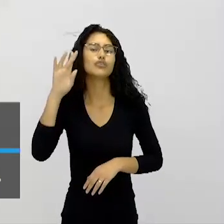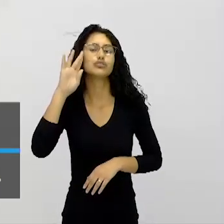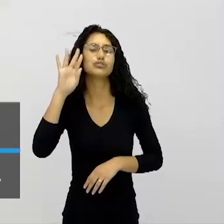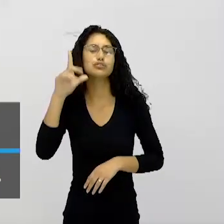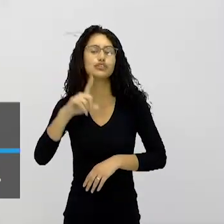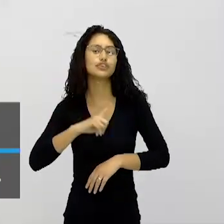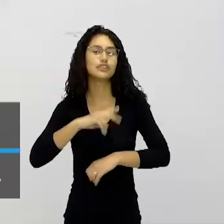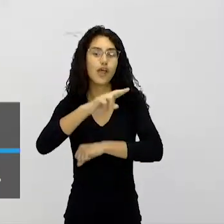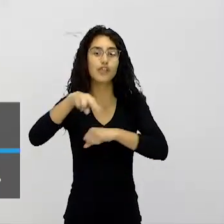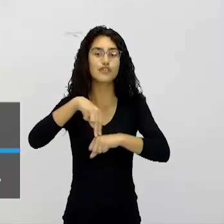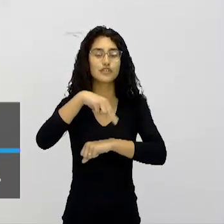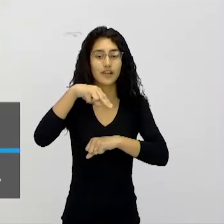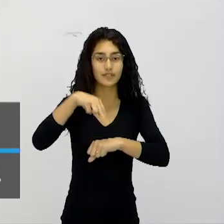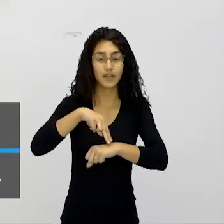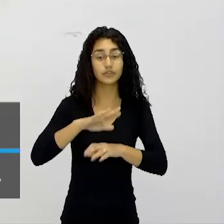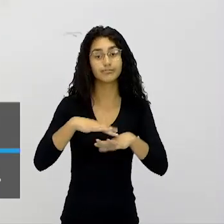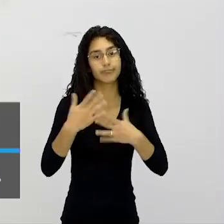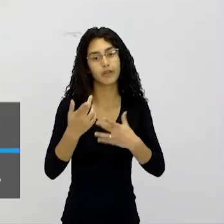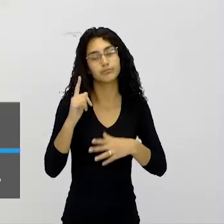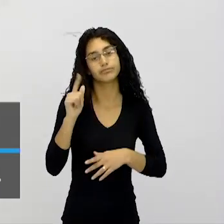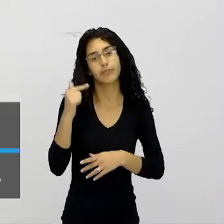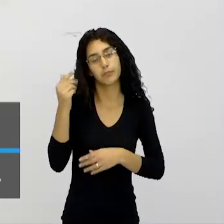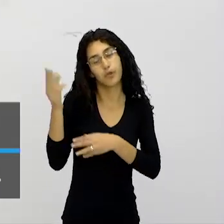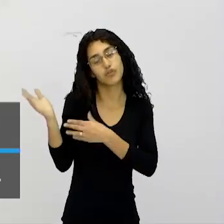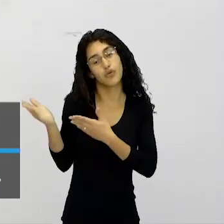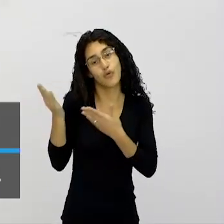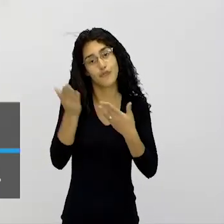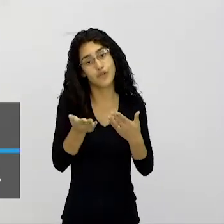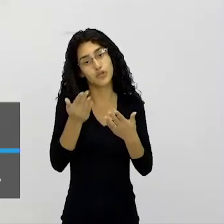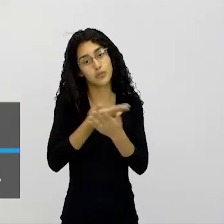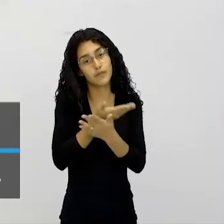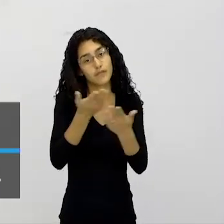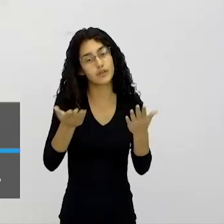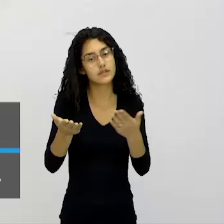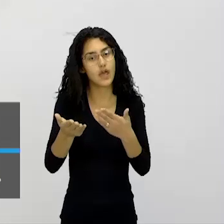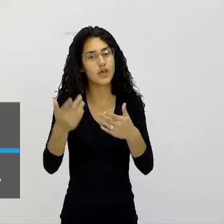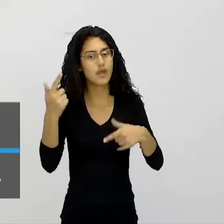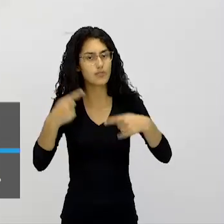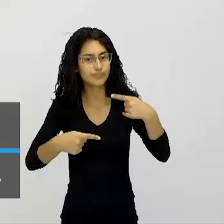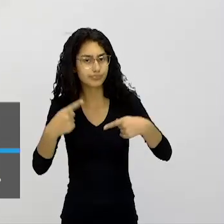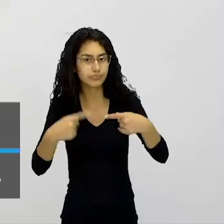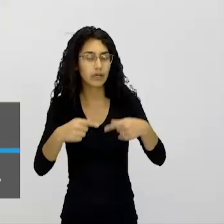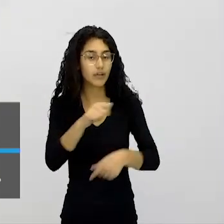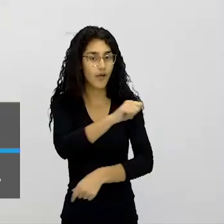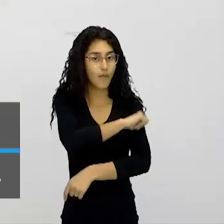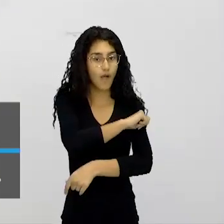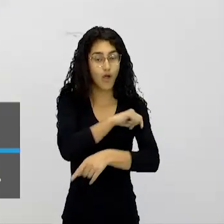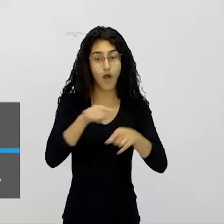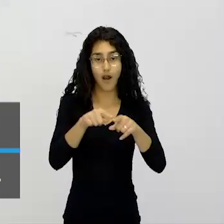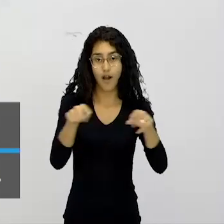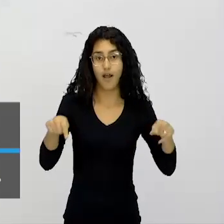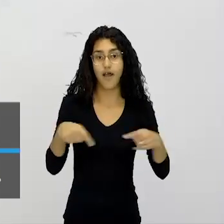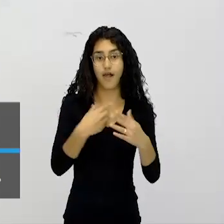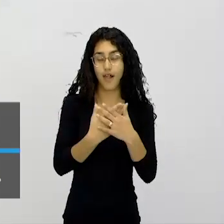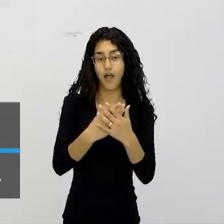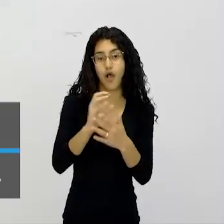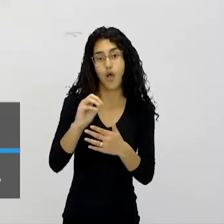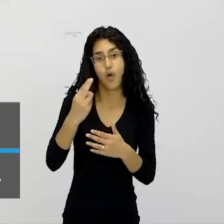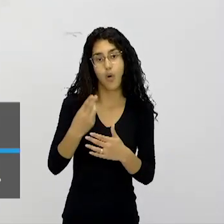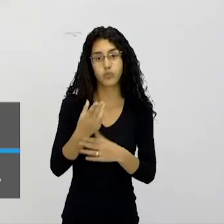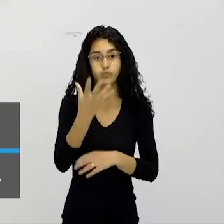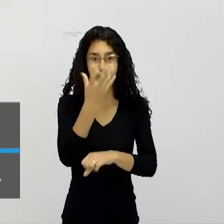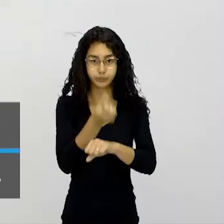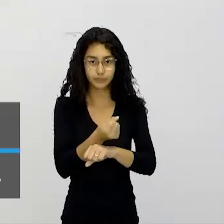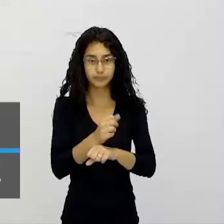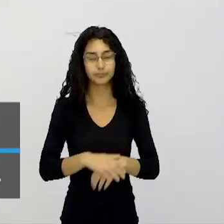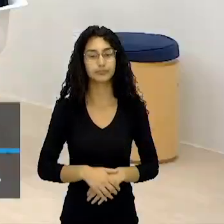ter a nacionalidade, então fica aí depois o convite para vocês debaterem com os alunos ou em sala de aula ou mesmo